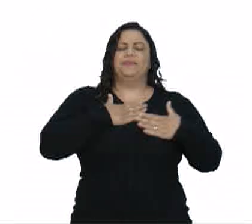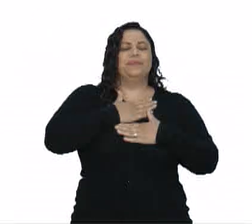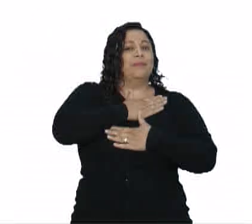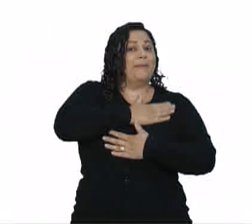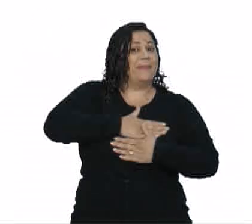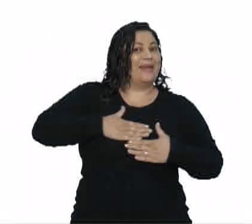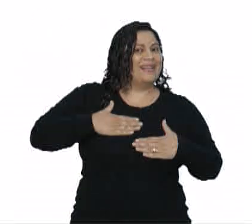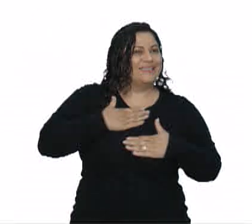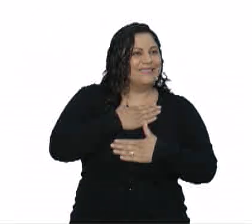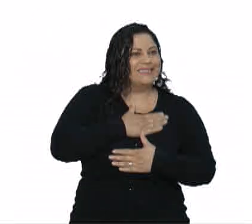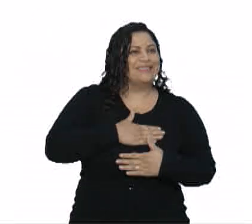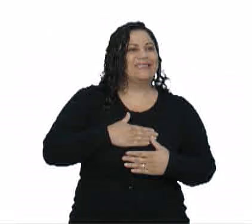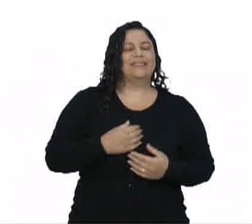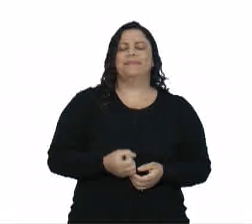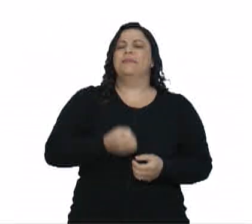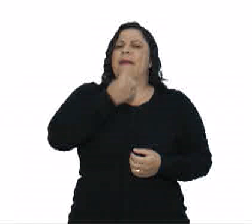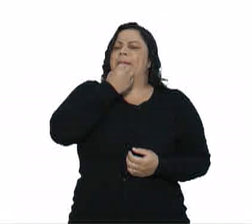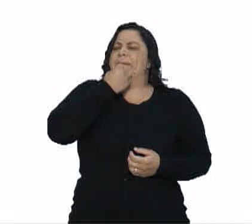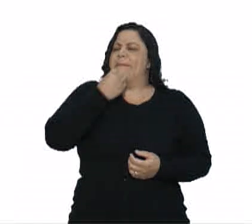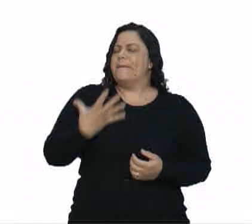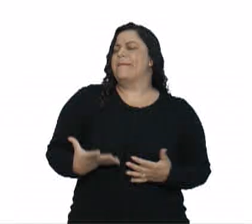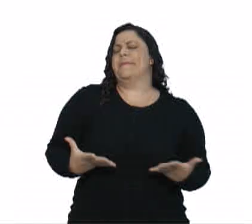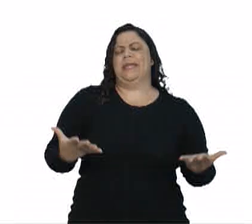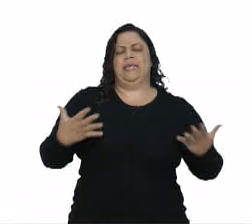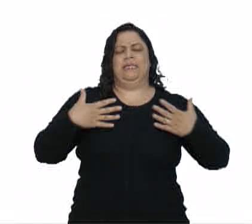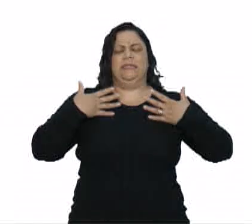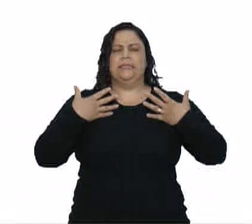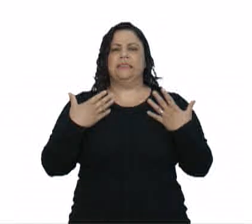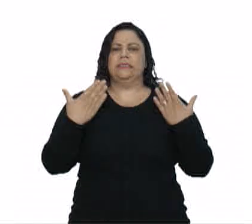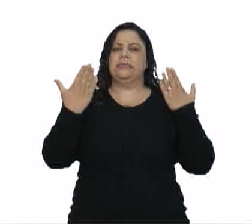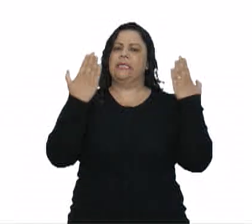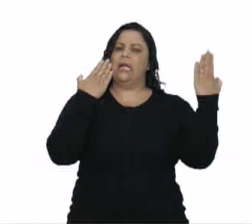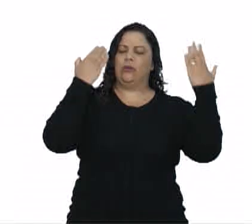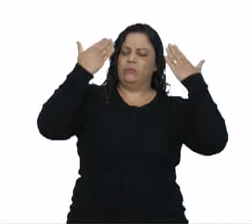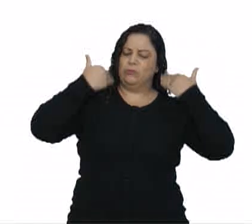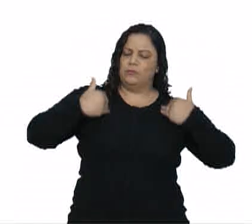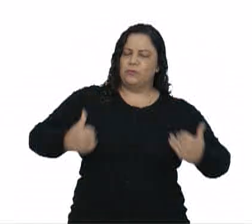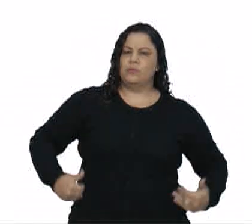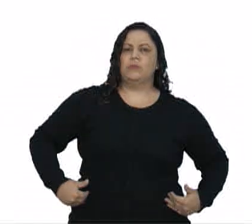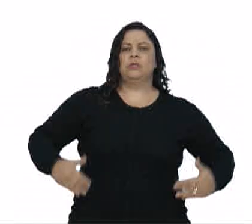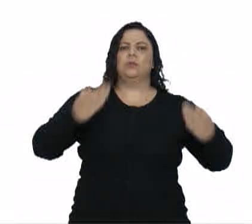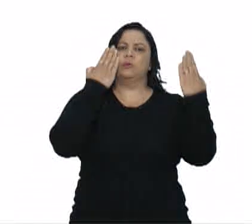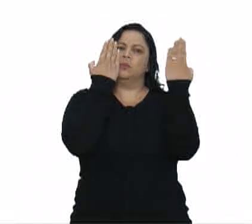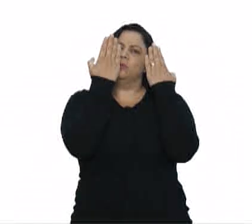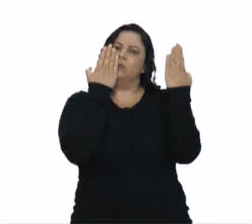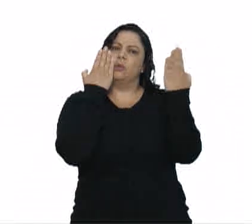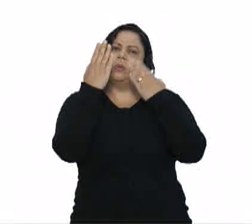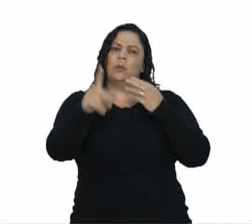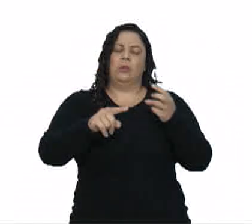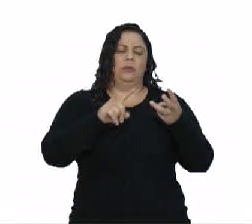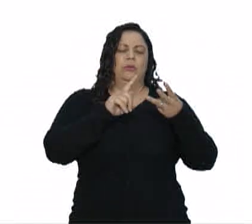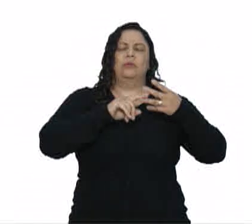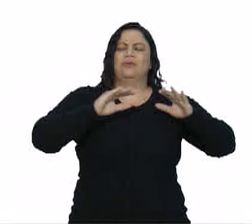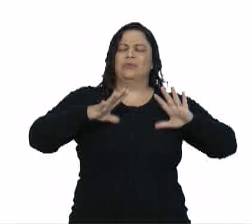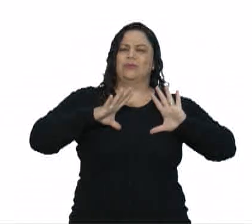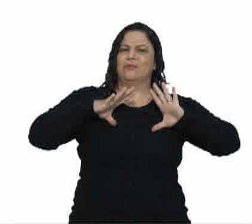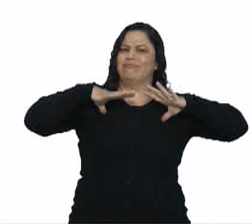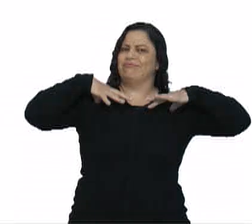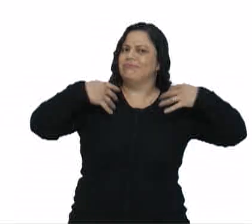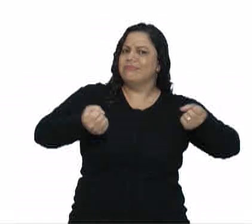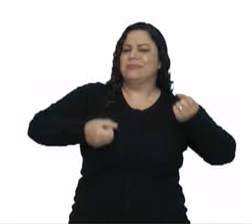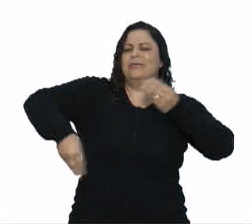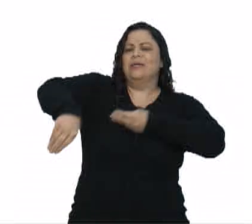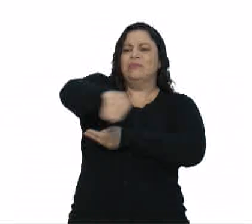prazer, o bem-estar físico e psicológico, emocional, espiritual. Engajamento, capacidade de nos